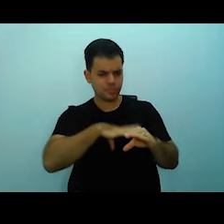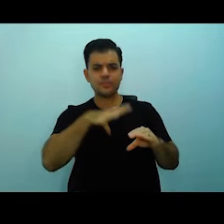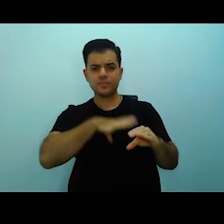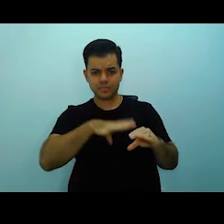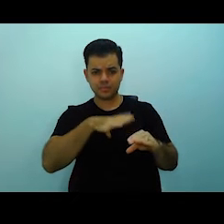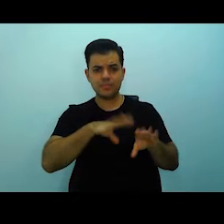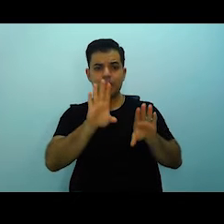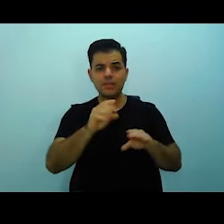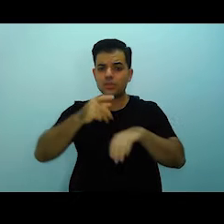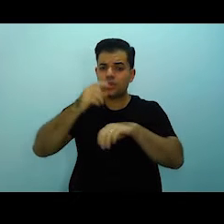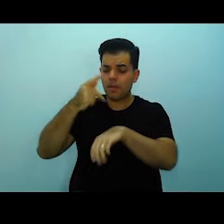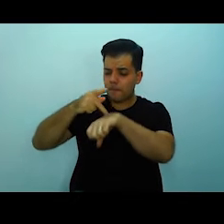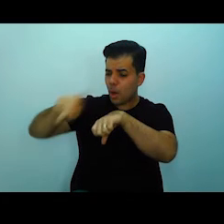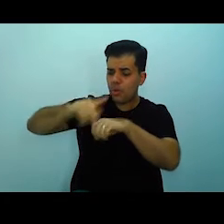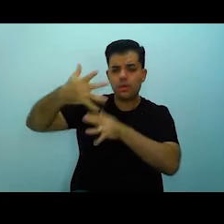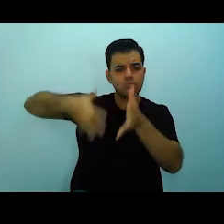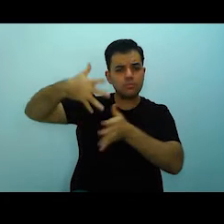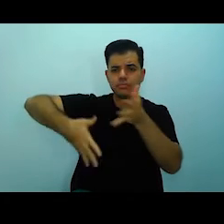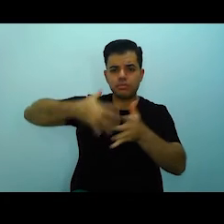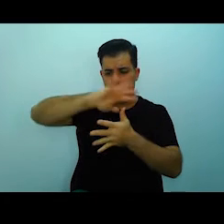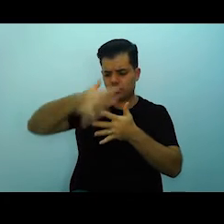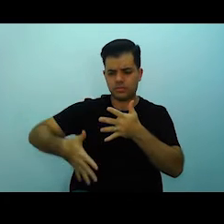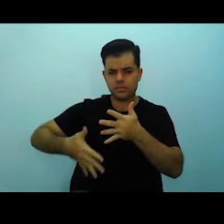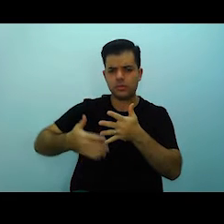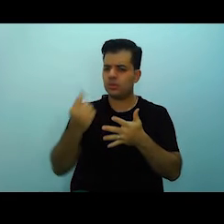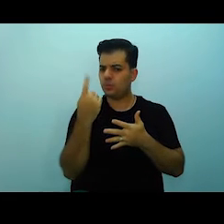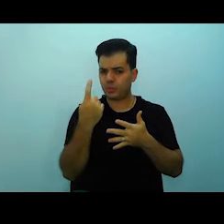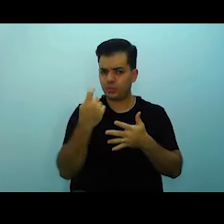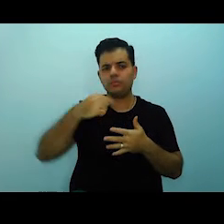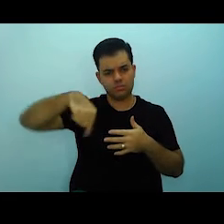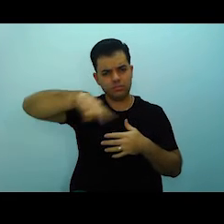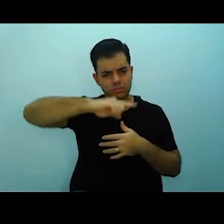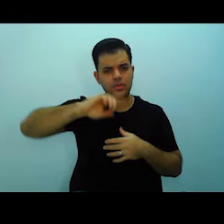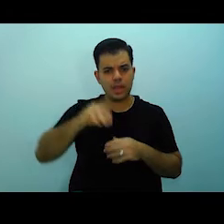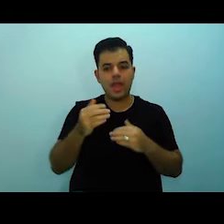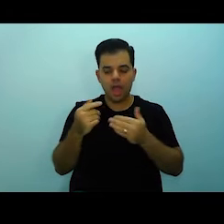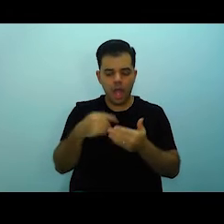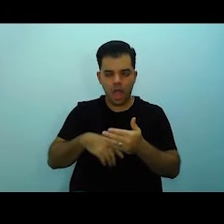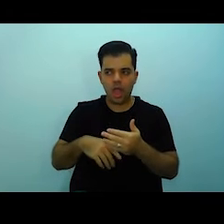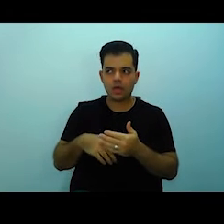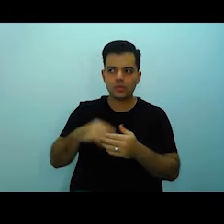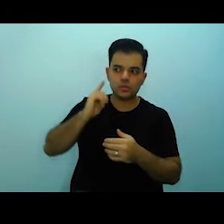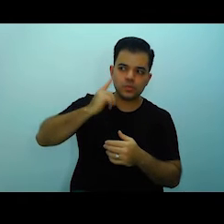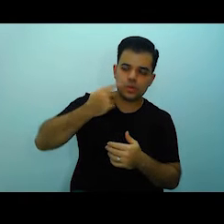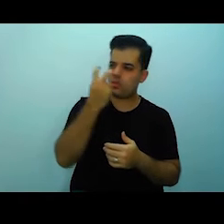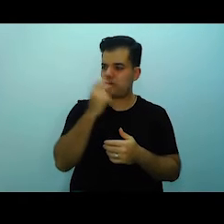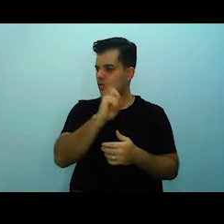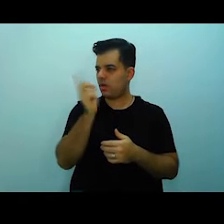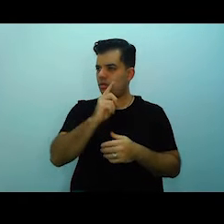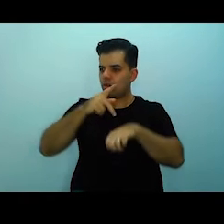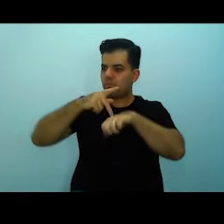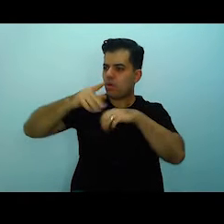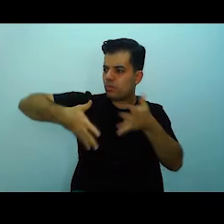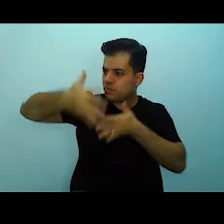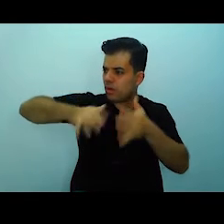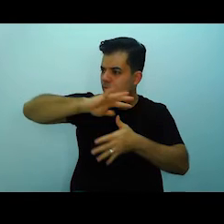ele comunica-se única e exclusivamente por Libras. Então, essa é a nossa crença, que a partir dela a gente vai explorar